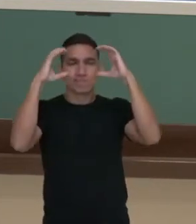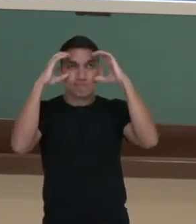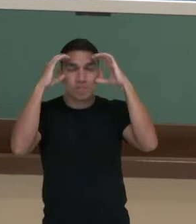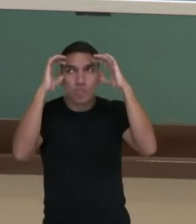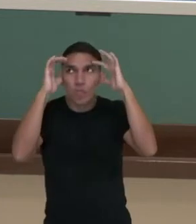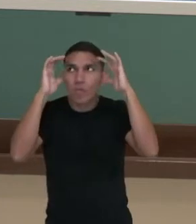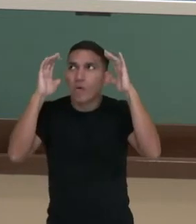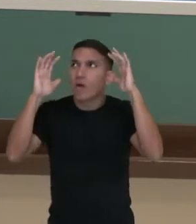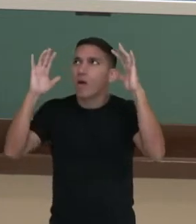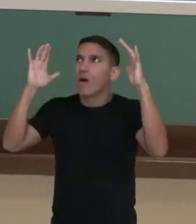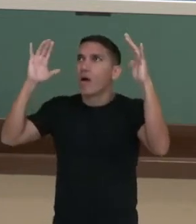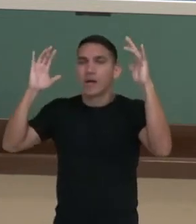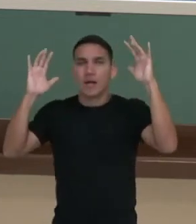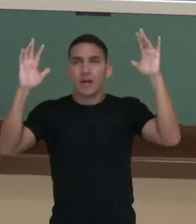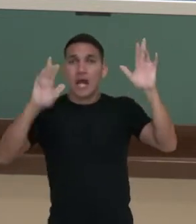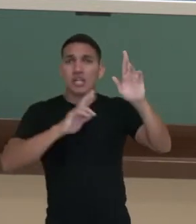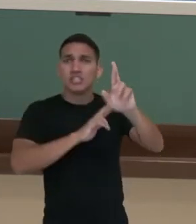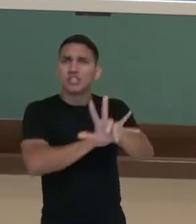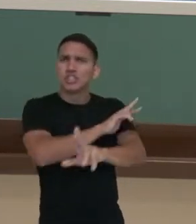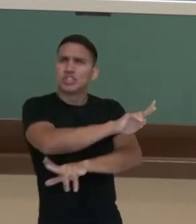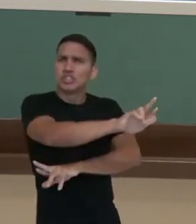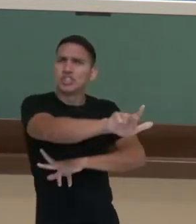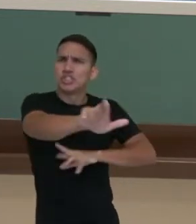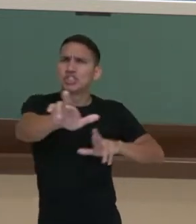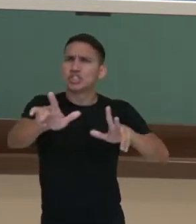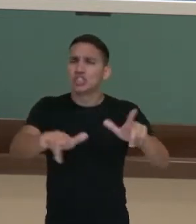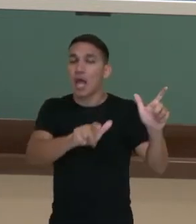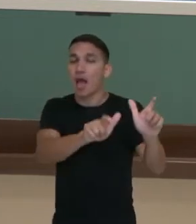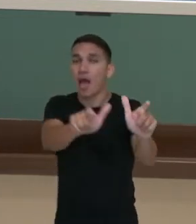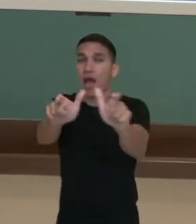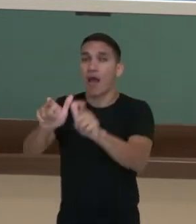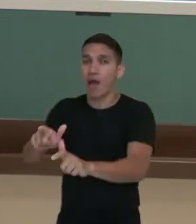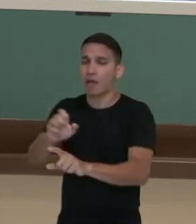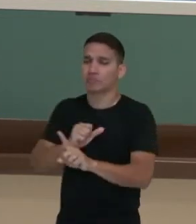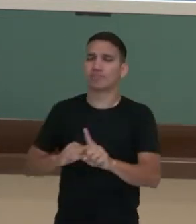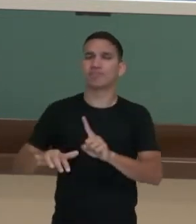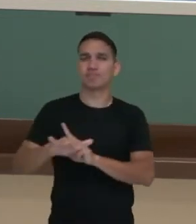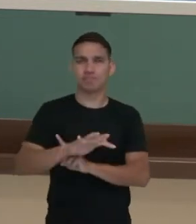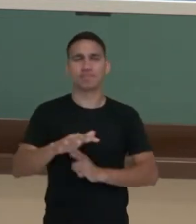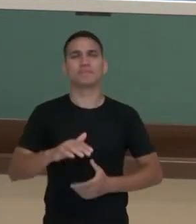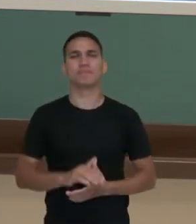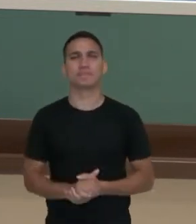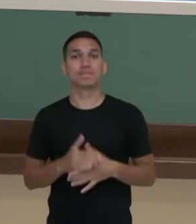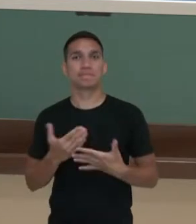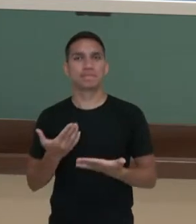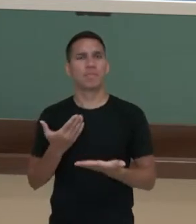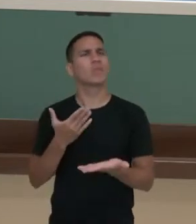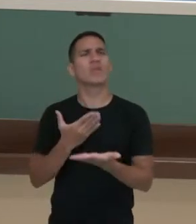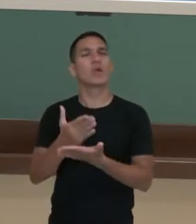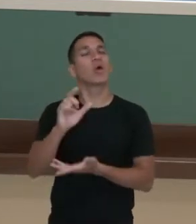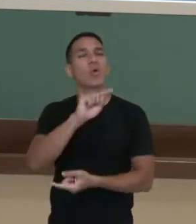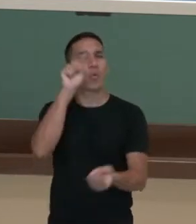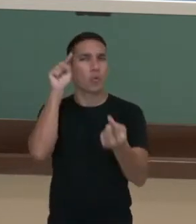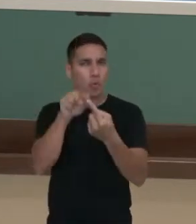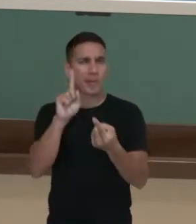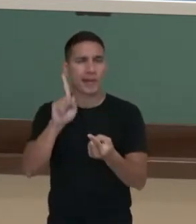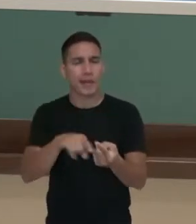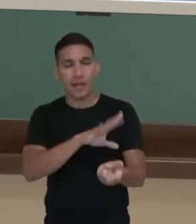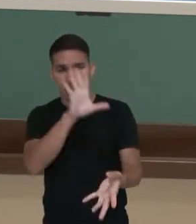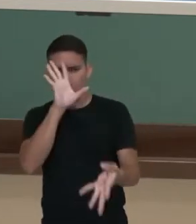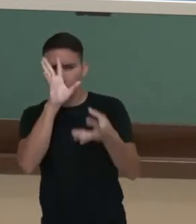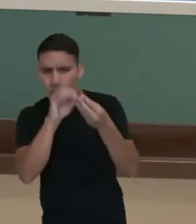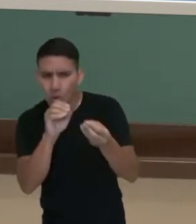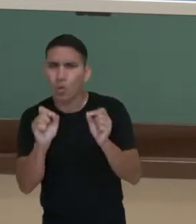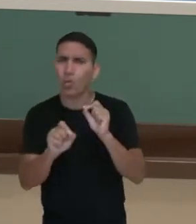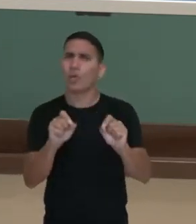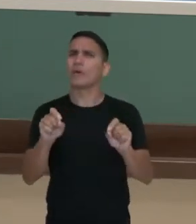em diferentes campos da nossa sociedade, tá? Então a gente vai conhecer algum